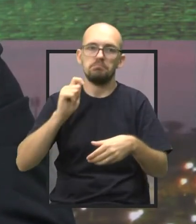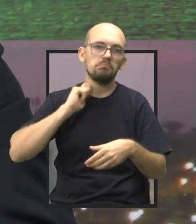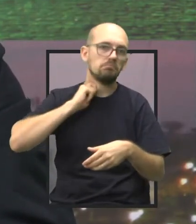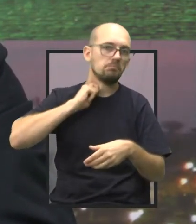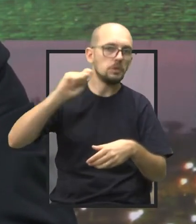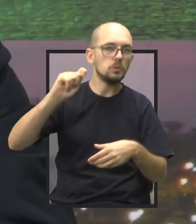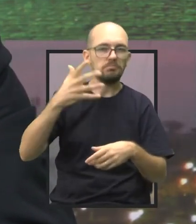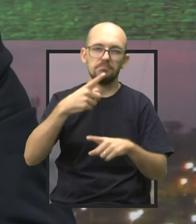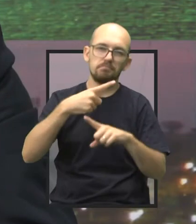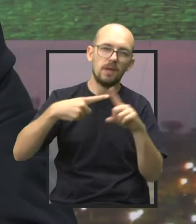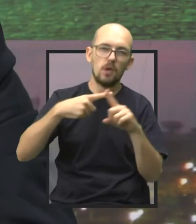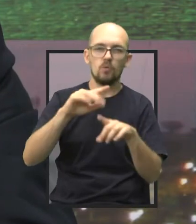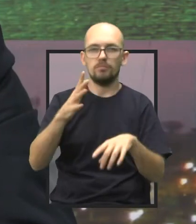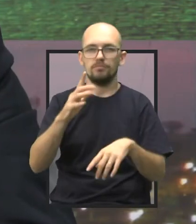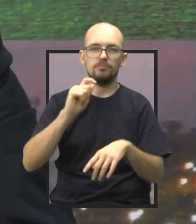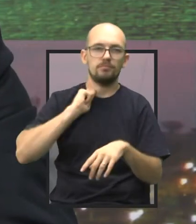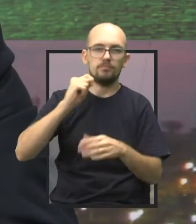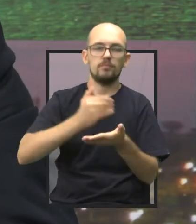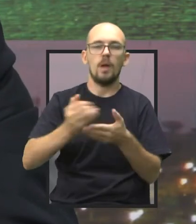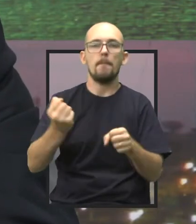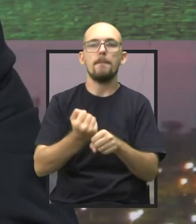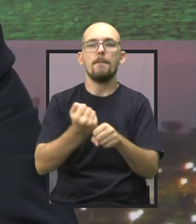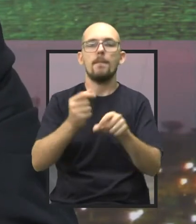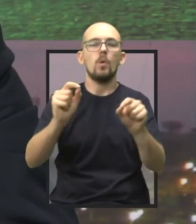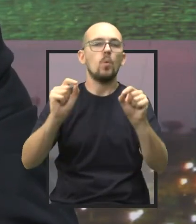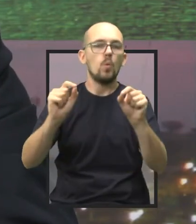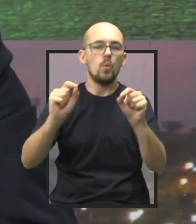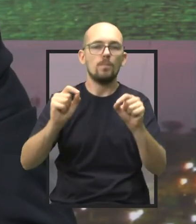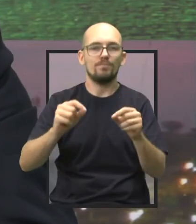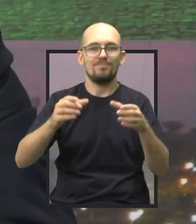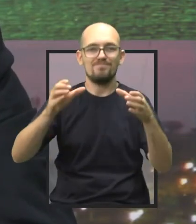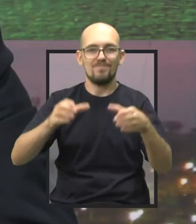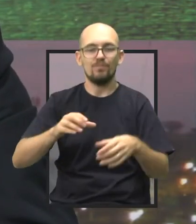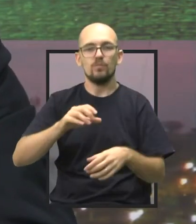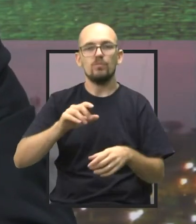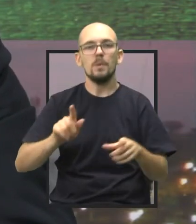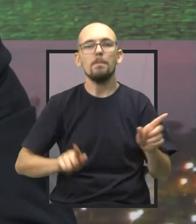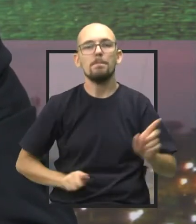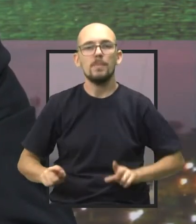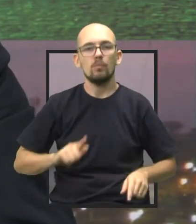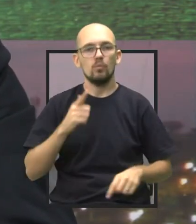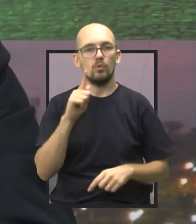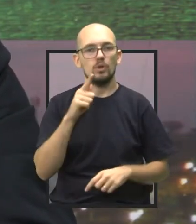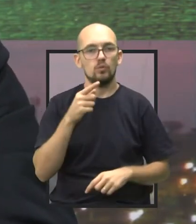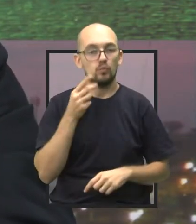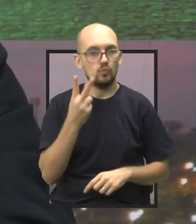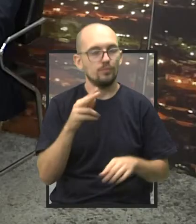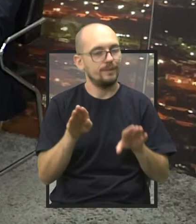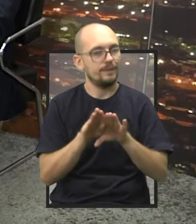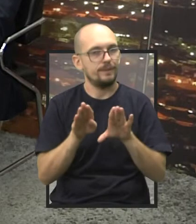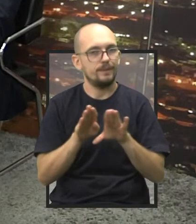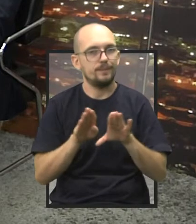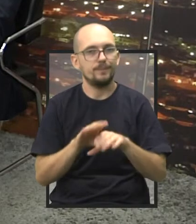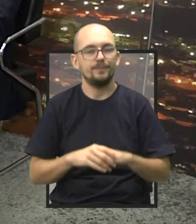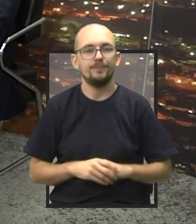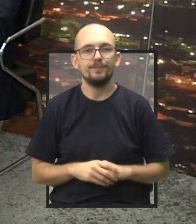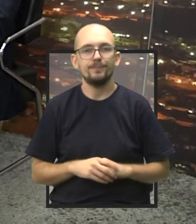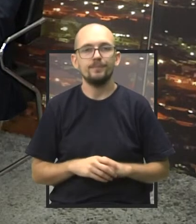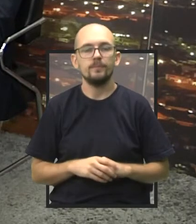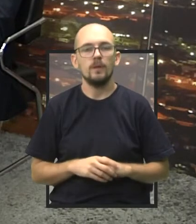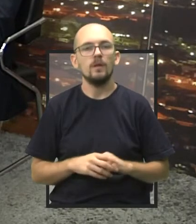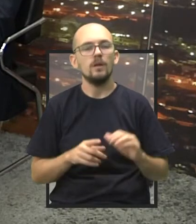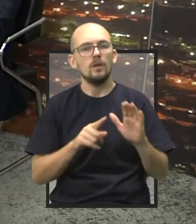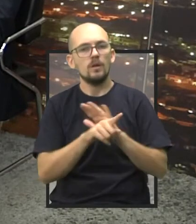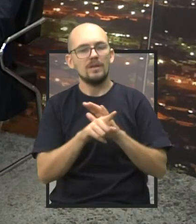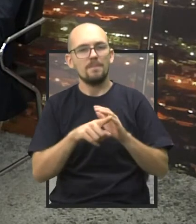meio de abril, com relação ao José Primo Grisso 2 e Luiz Agostinho 2 também. O Cidade Alta